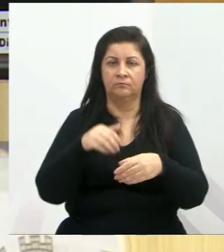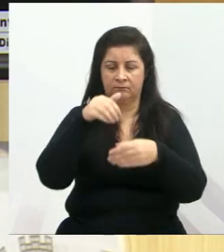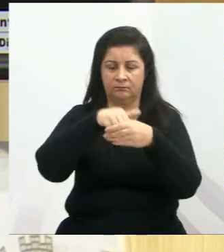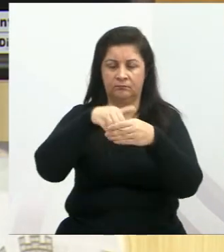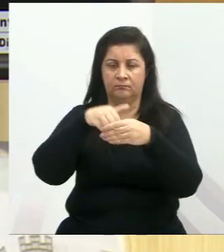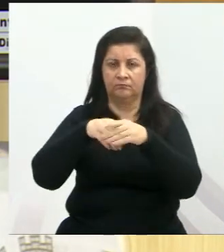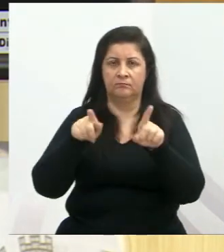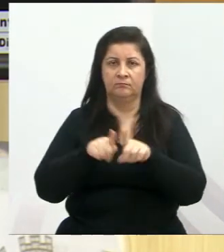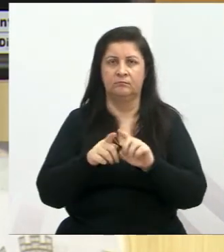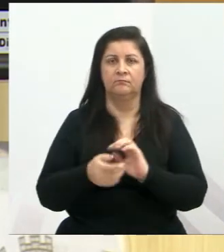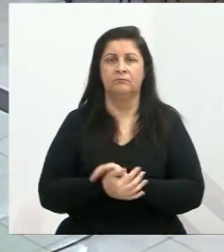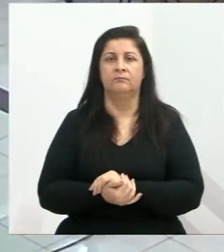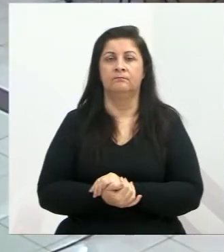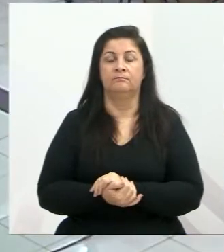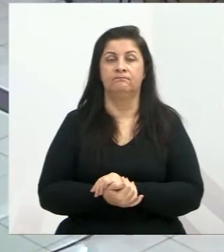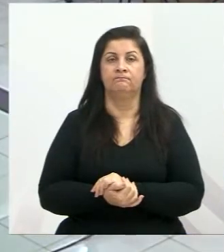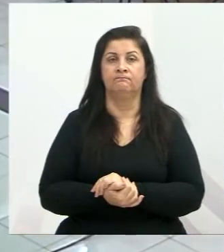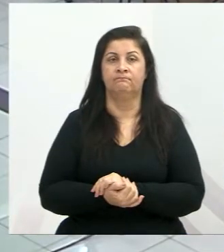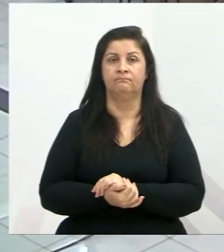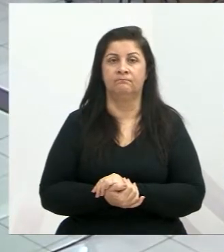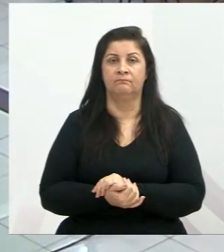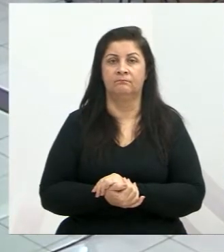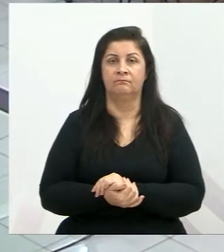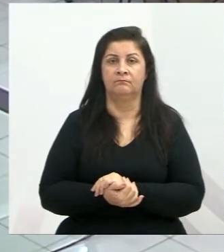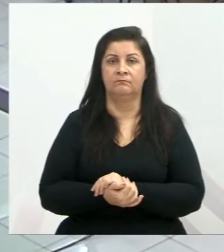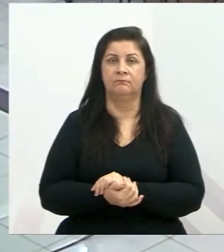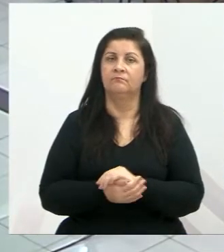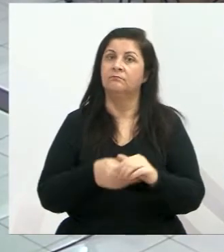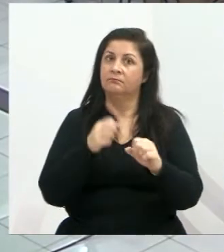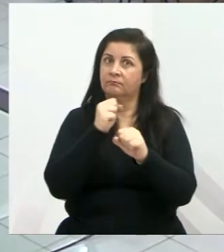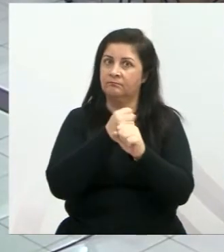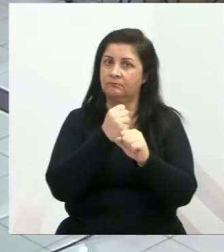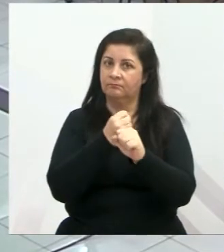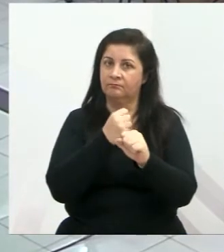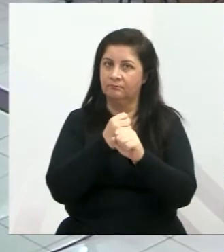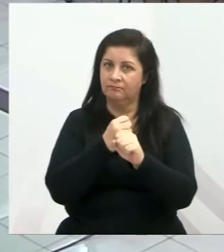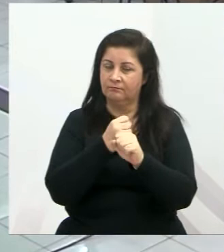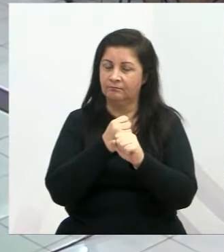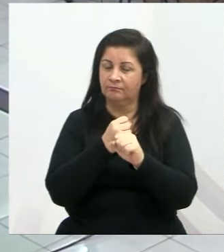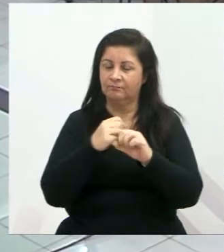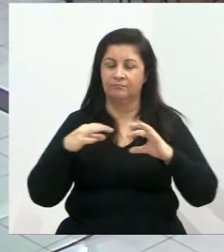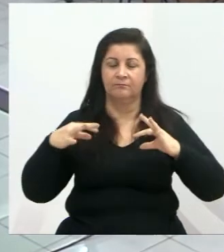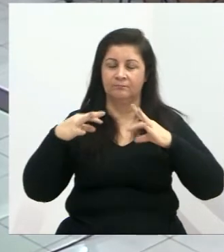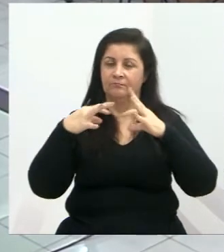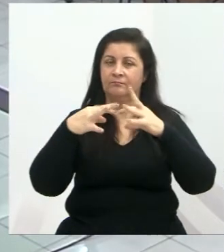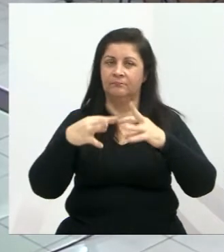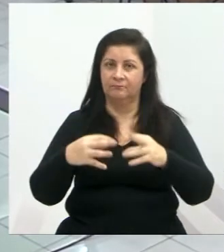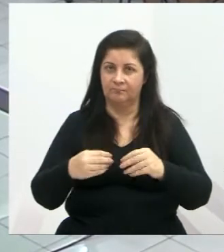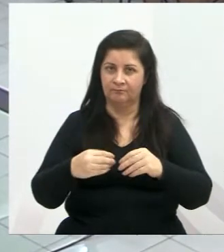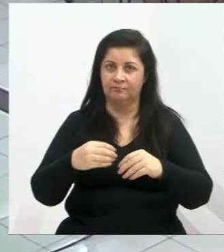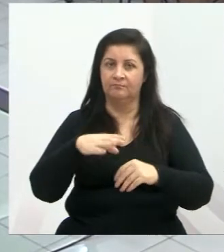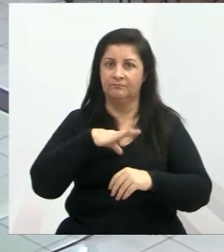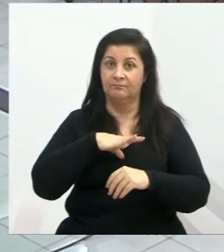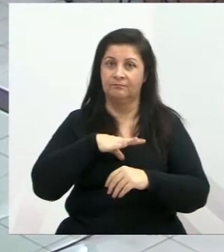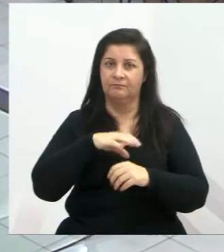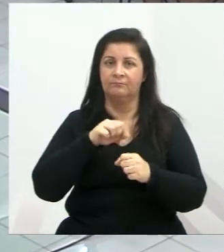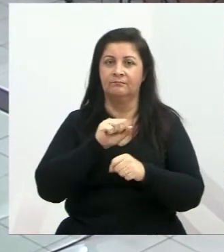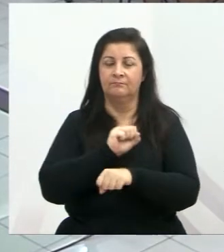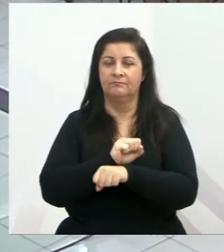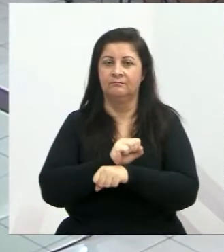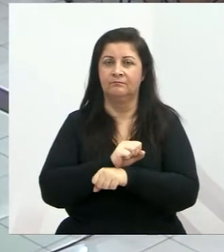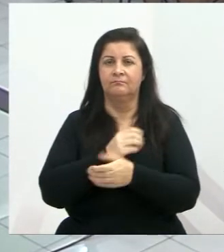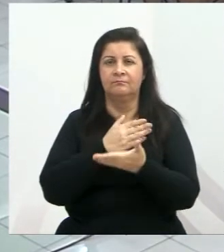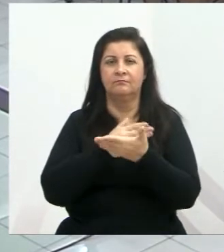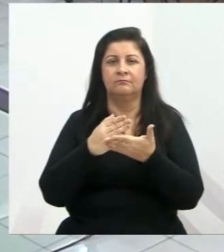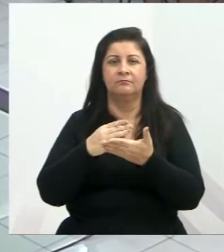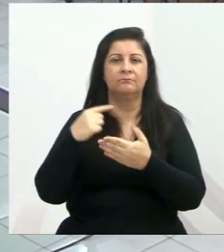do requerimento. Senhor presidente, essa é uma obra aguardada por todos nós jacareenses. Ela se iniciou em maio do ano